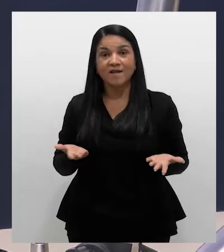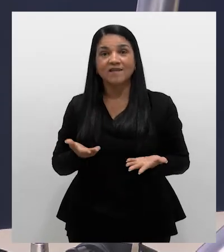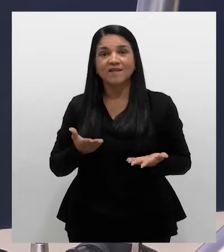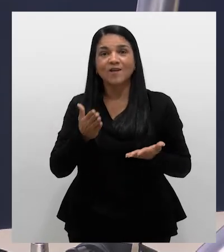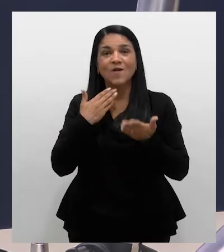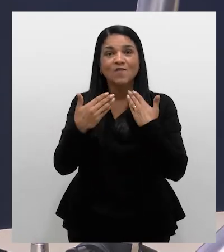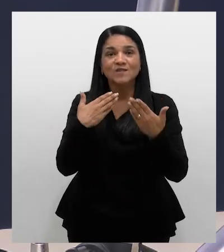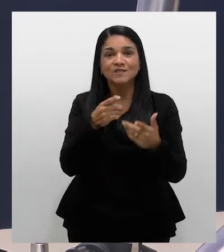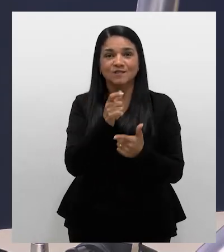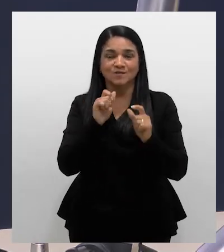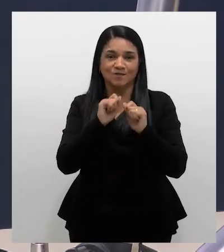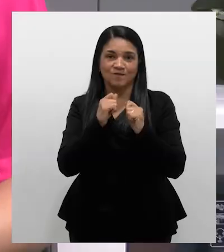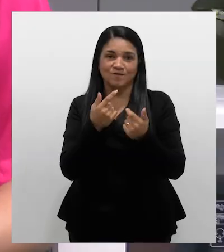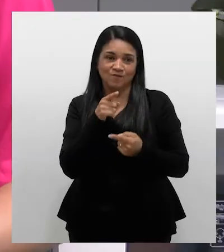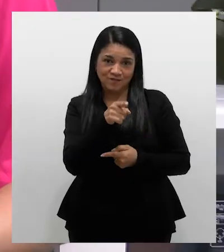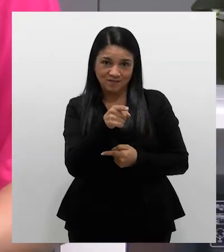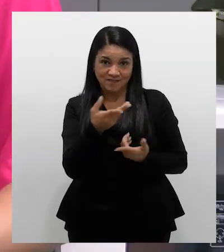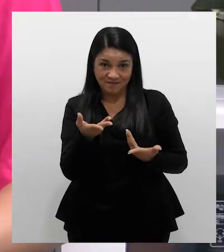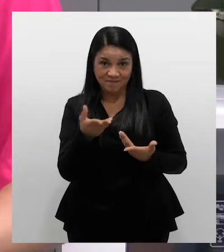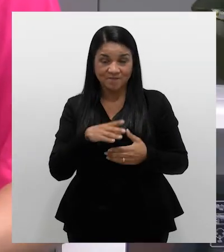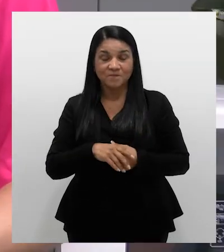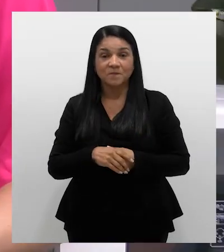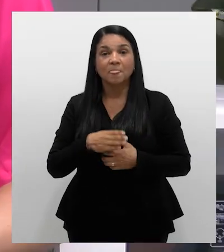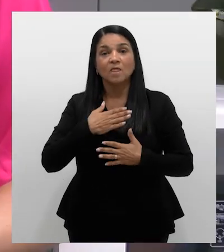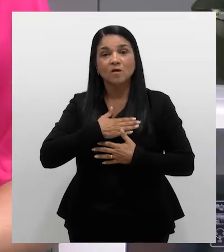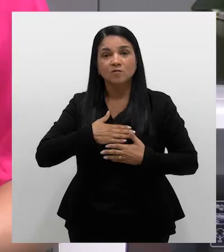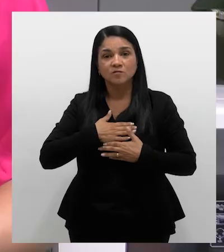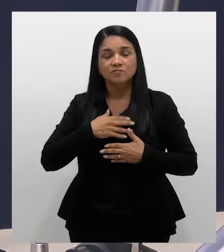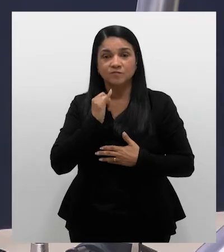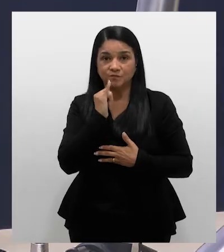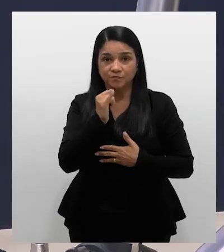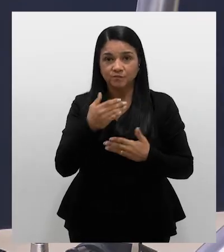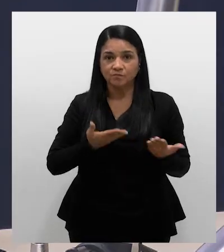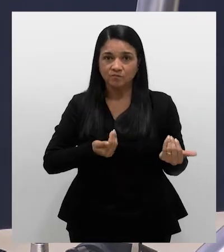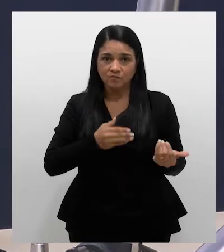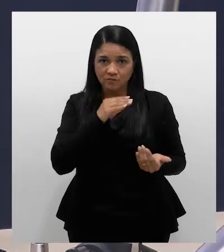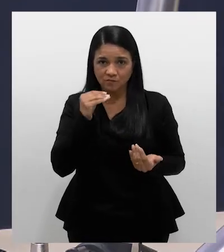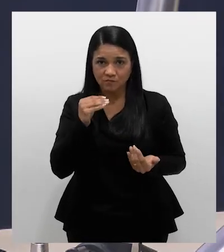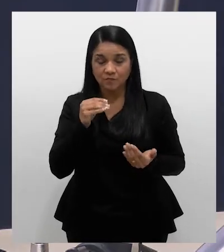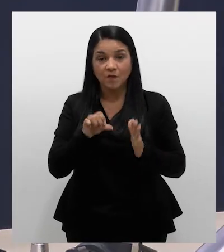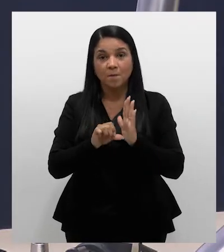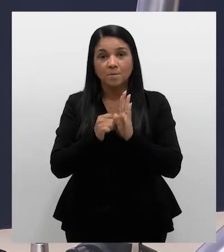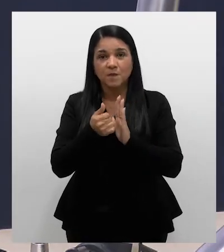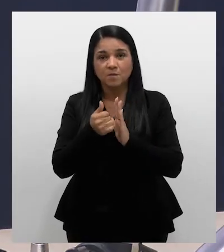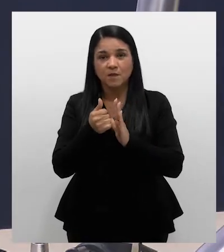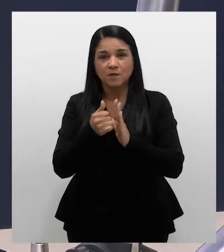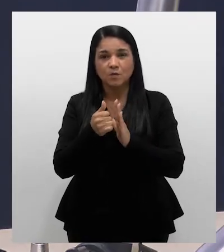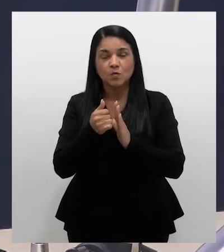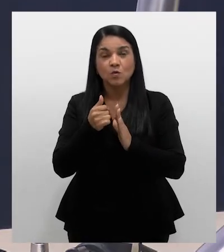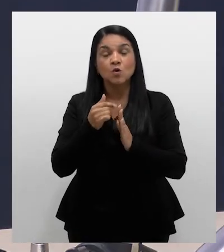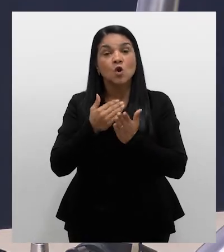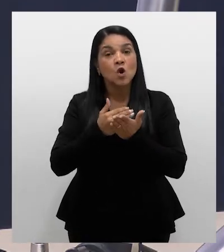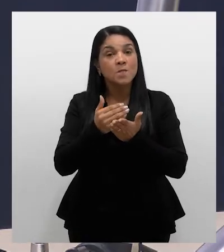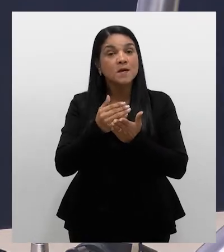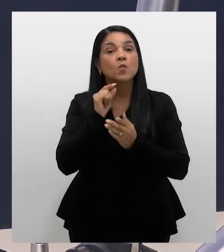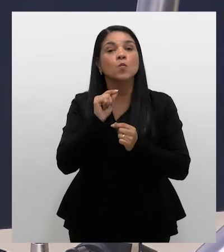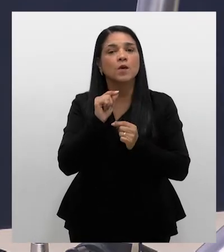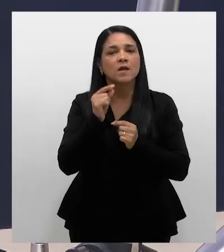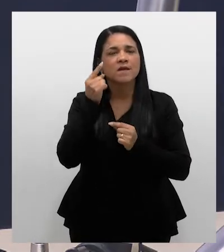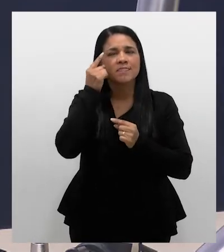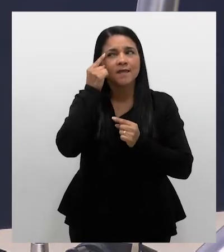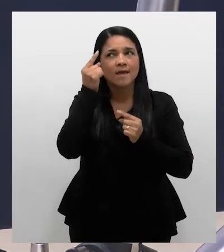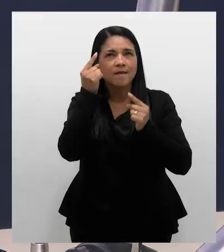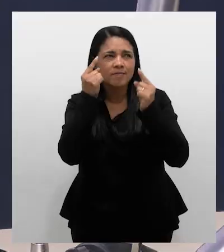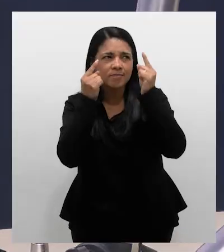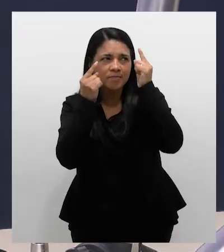Que significado bacana. conversando. Então, o que eu gostaria de dizer para o jovem? Que primeiro começa na ideia,